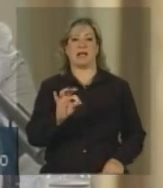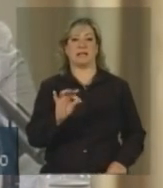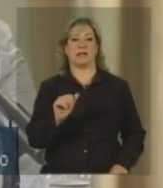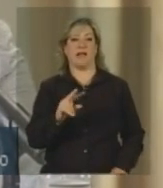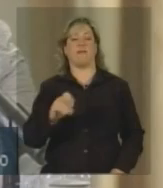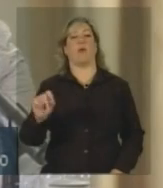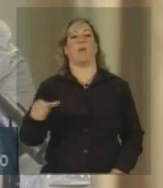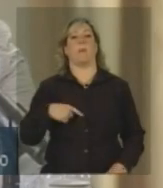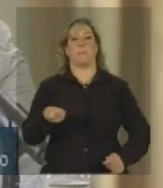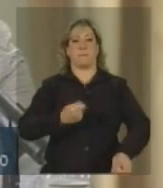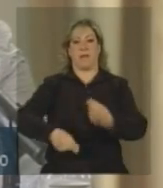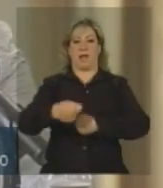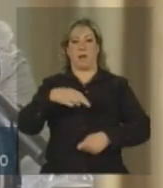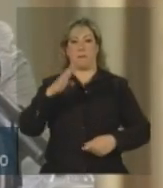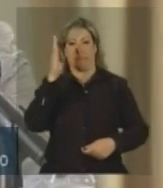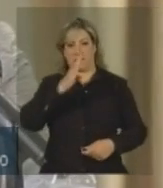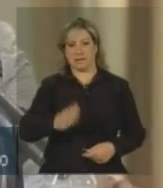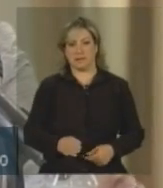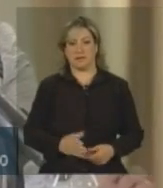temos,